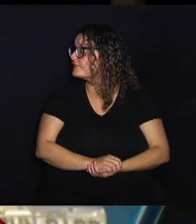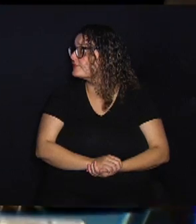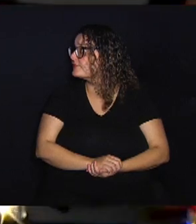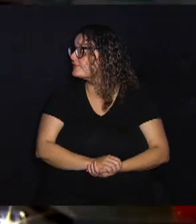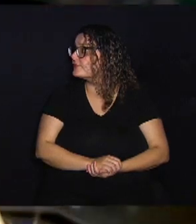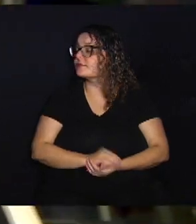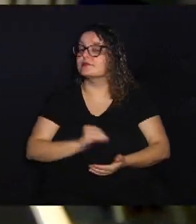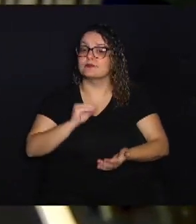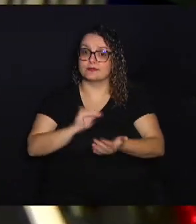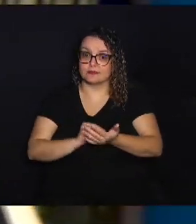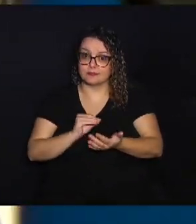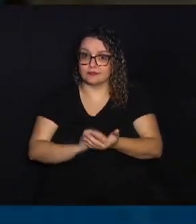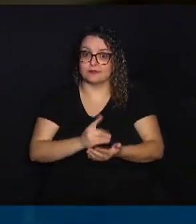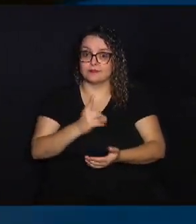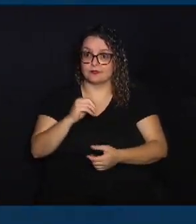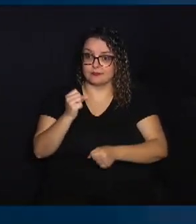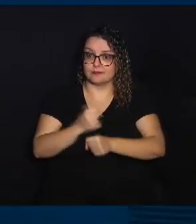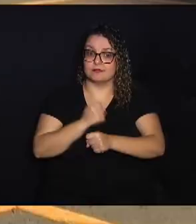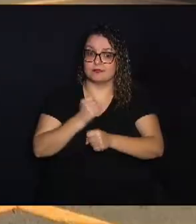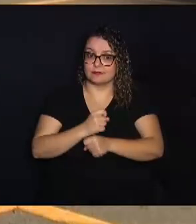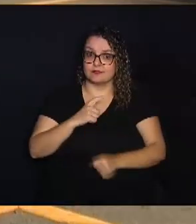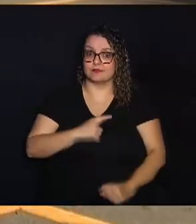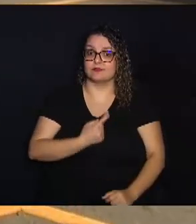Nos últimos 10 anos, houve